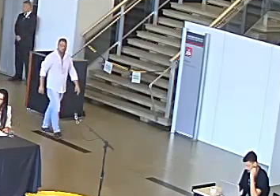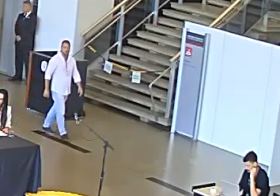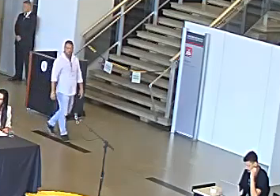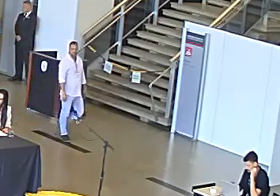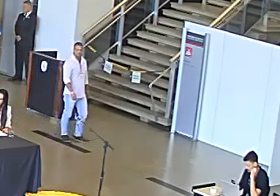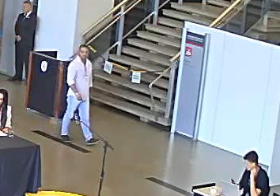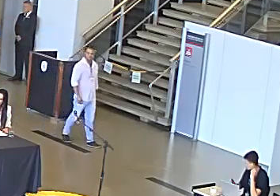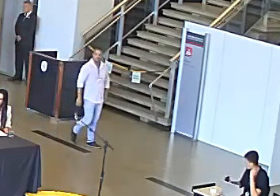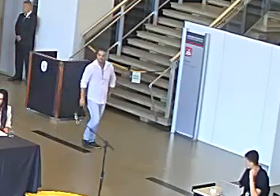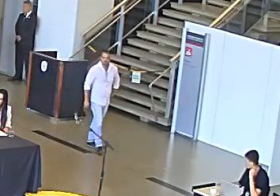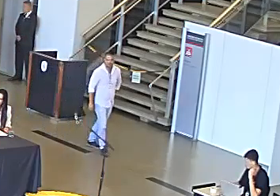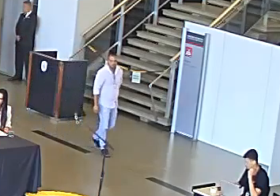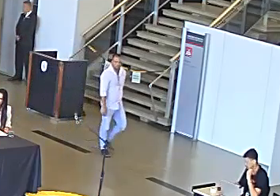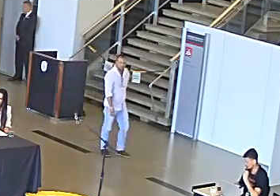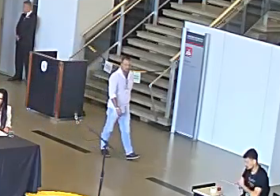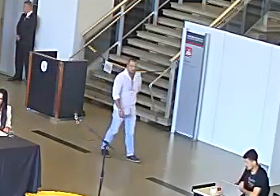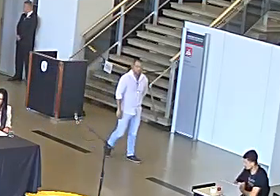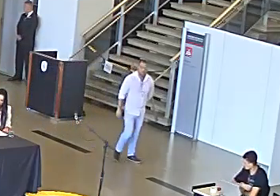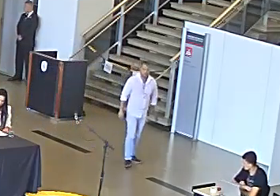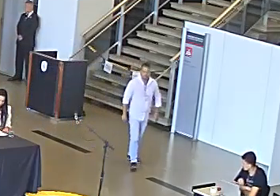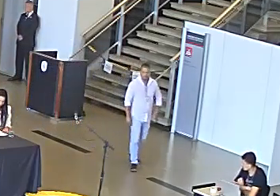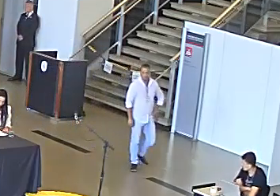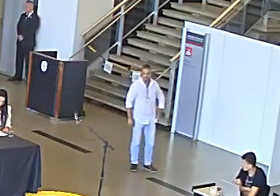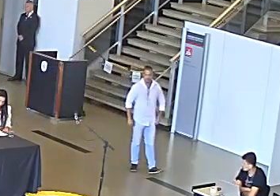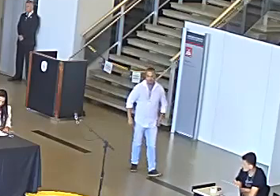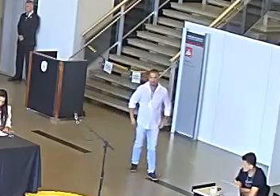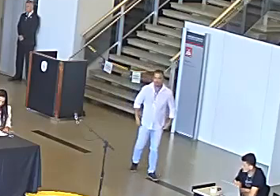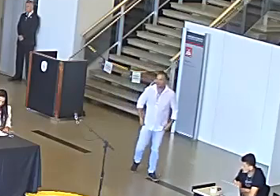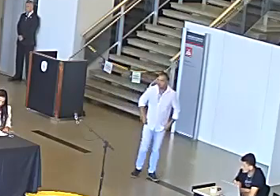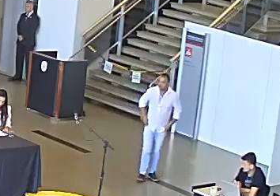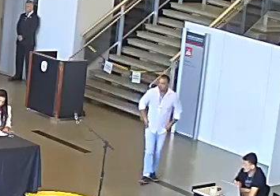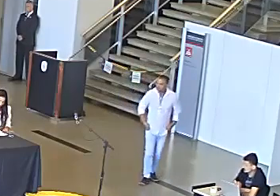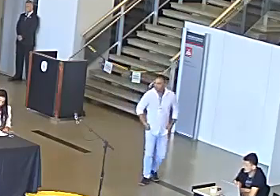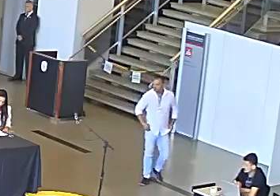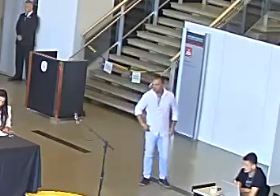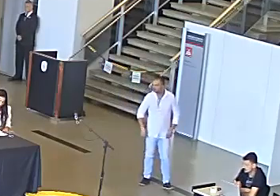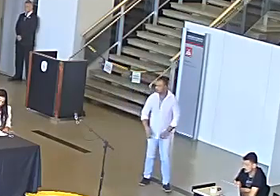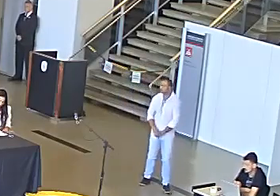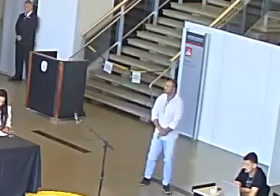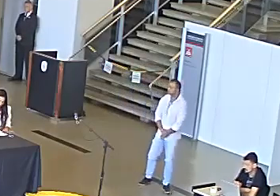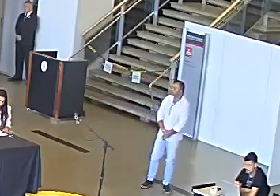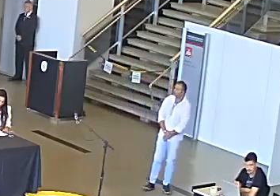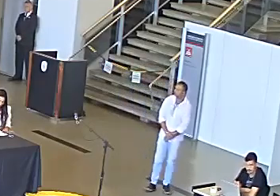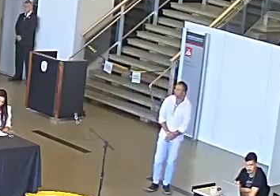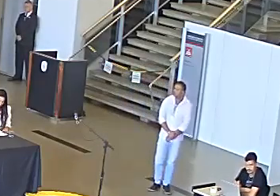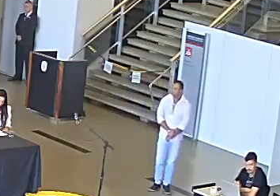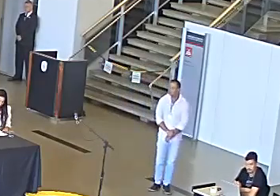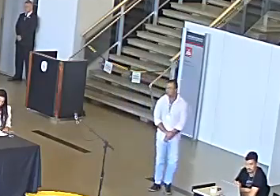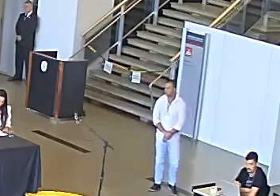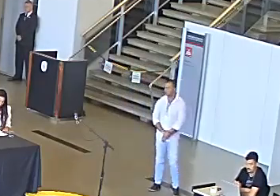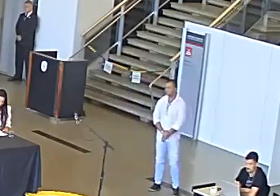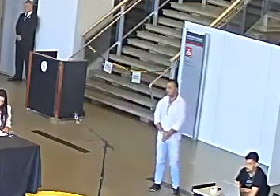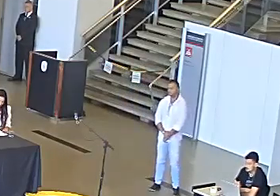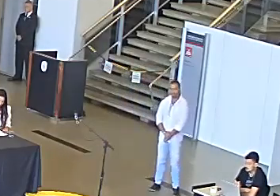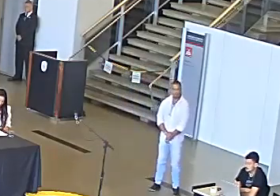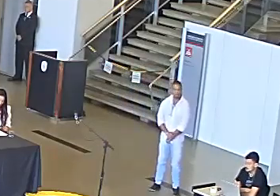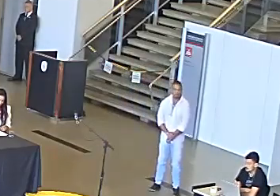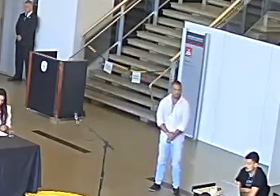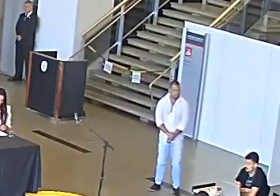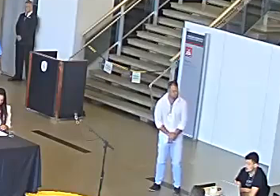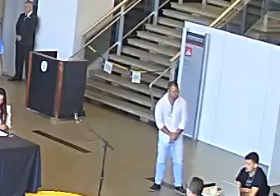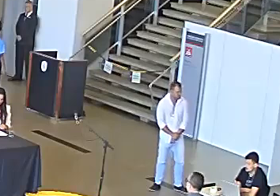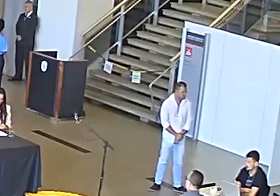pedir essa audiência pública para se discutir em relação à dificuldade que as pessoas com deficiência no estado de